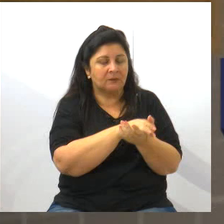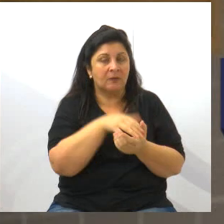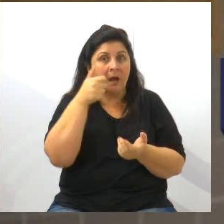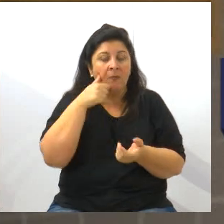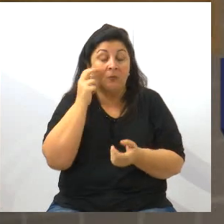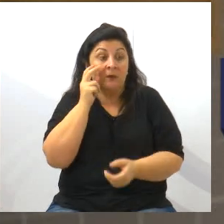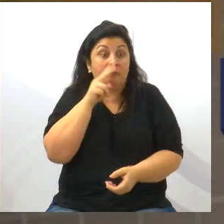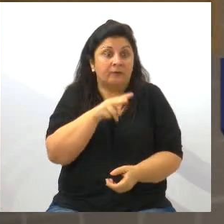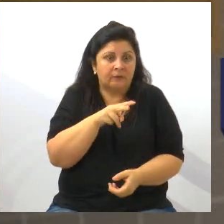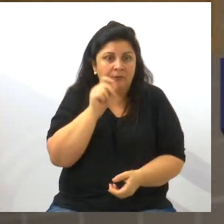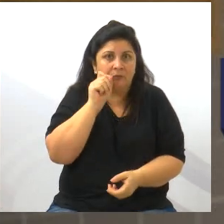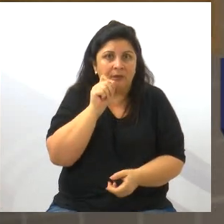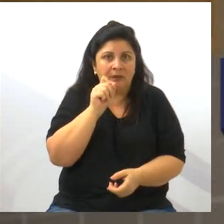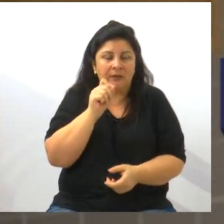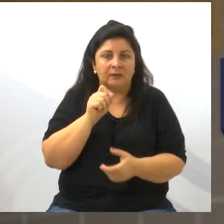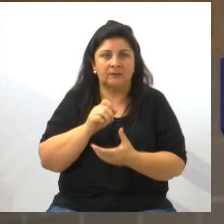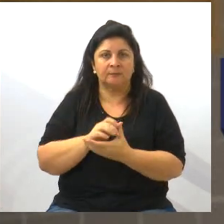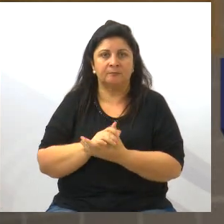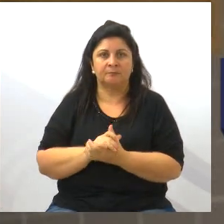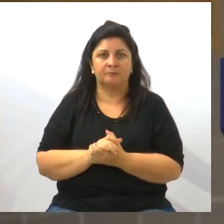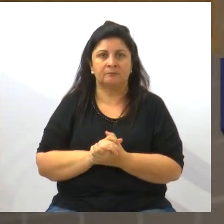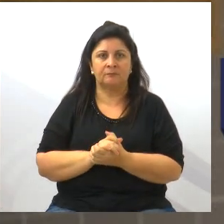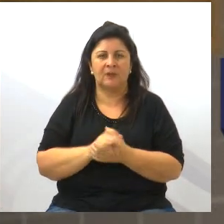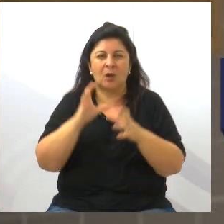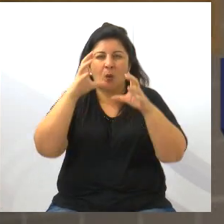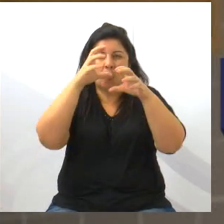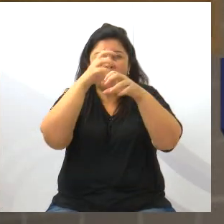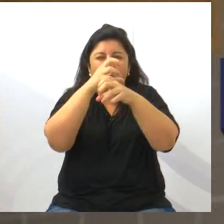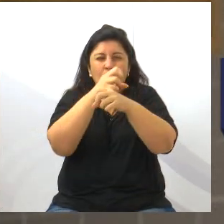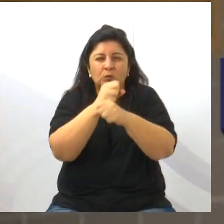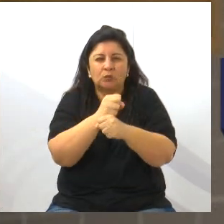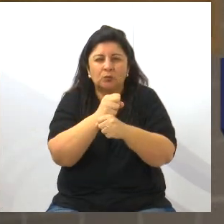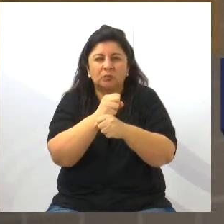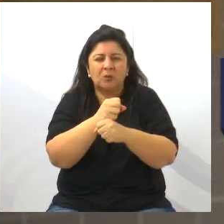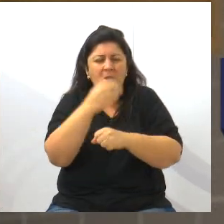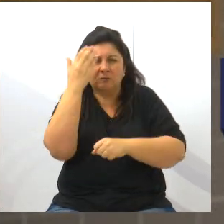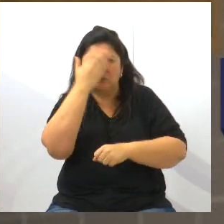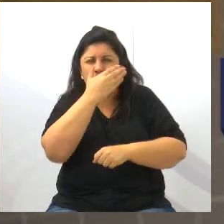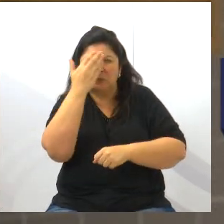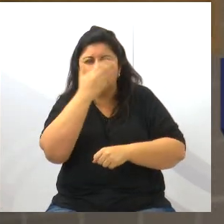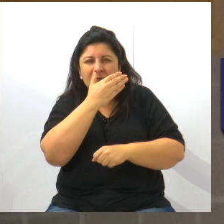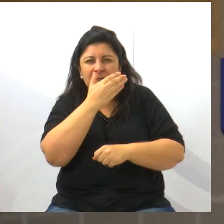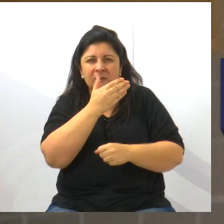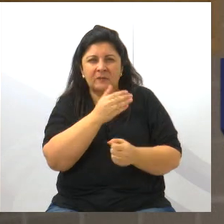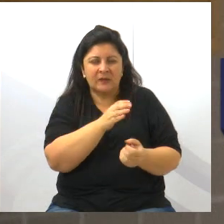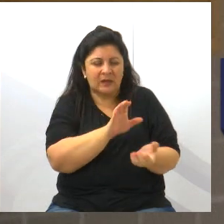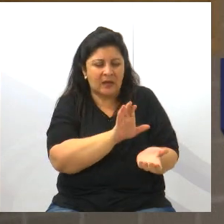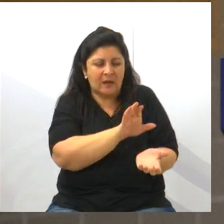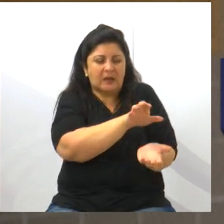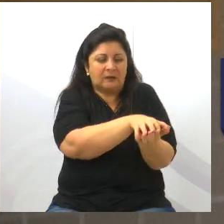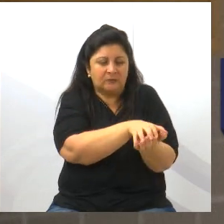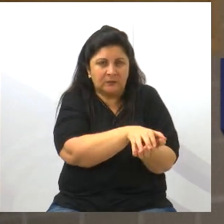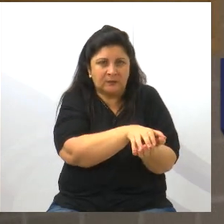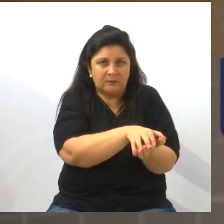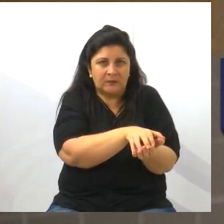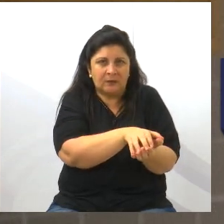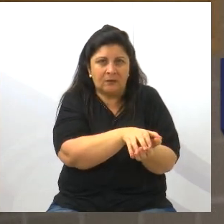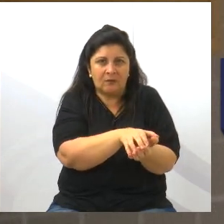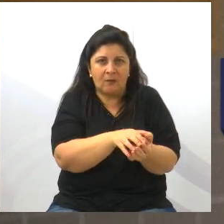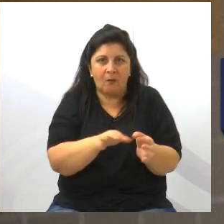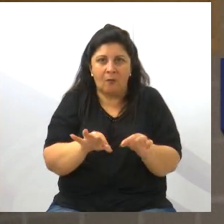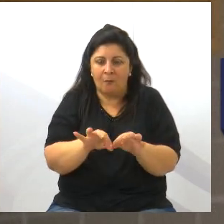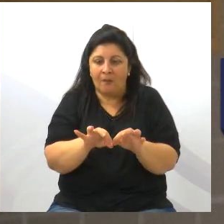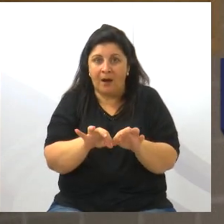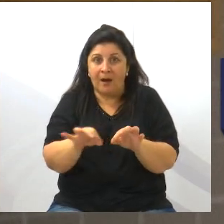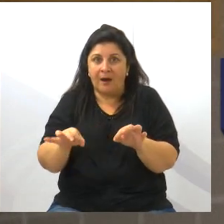ver o que era. No escuro, ela não viu que a ratoeira tinha pego a cauda de uma